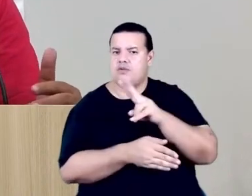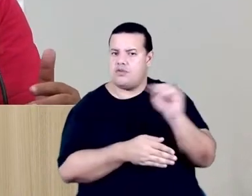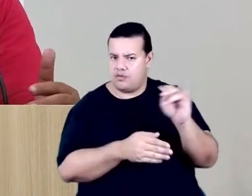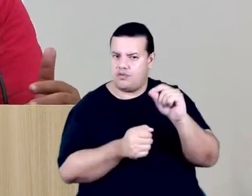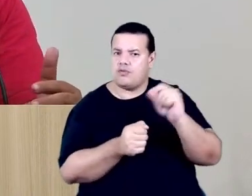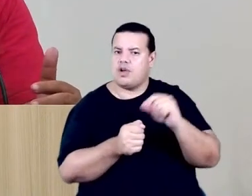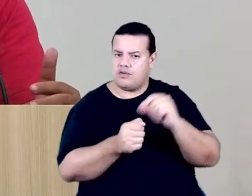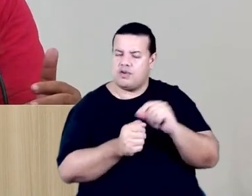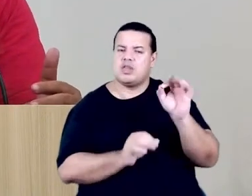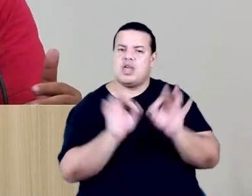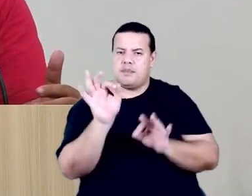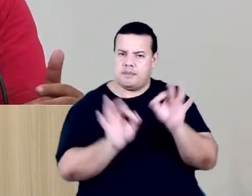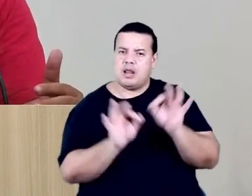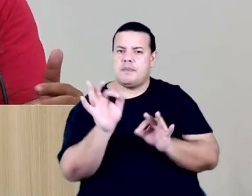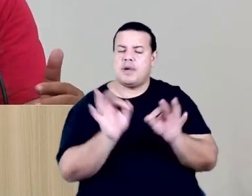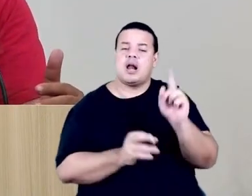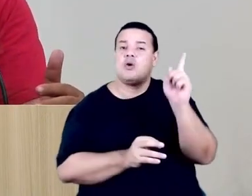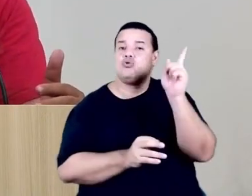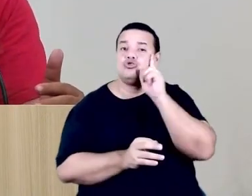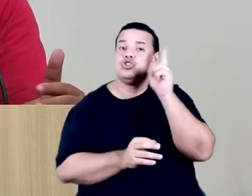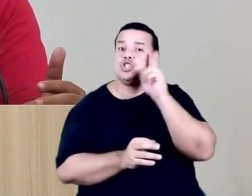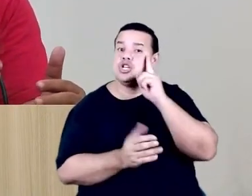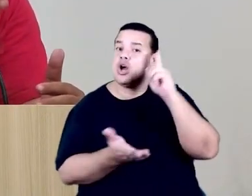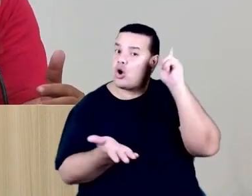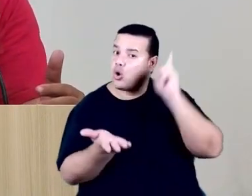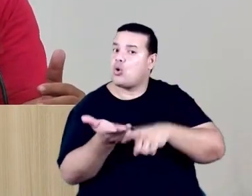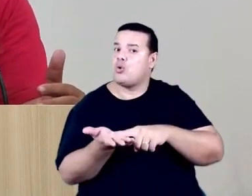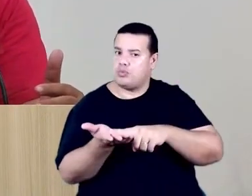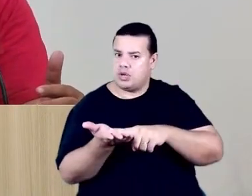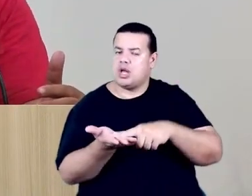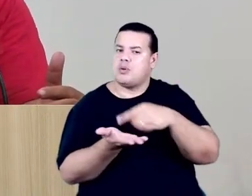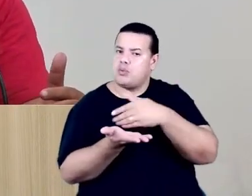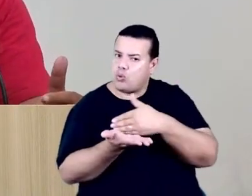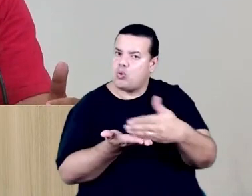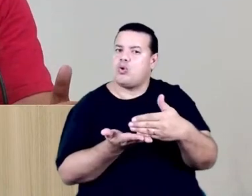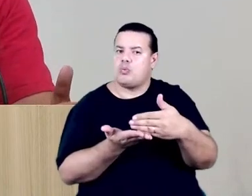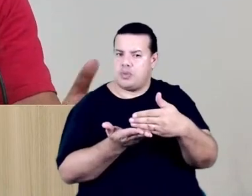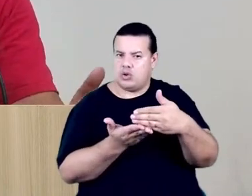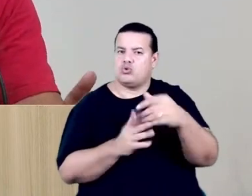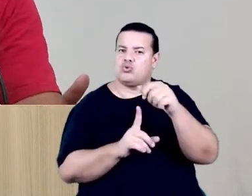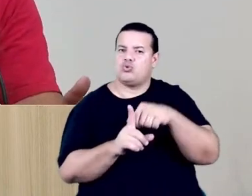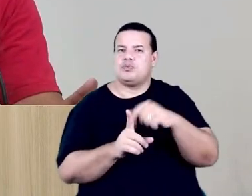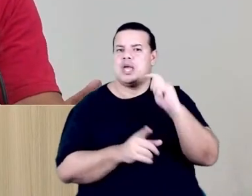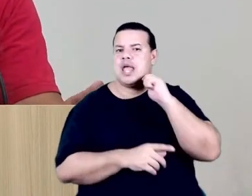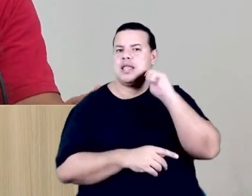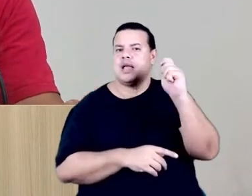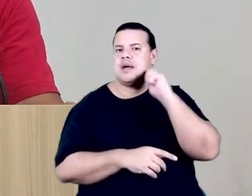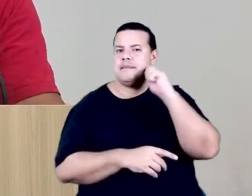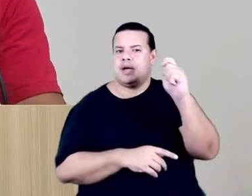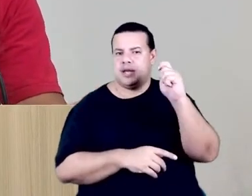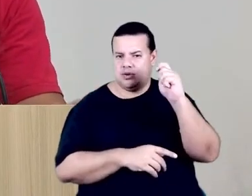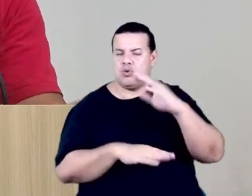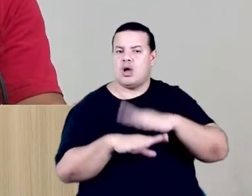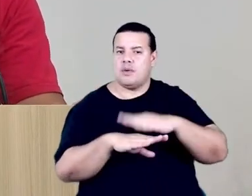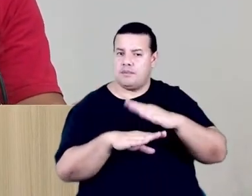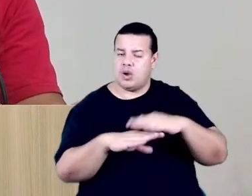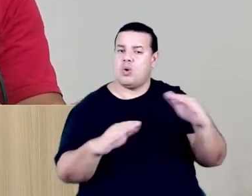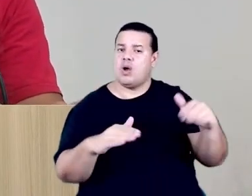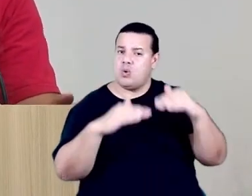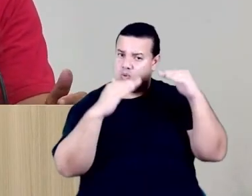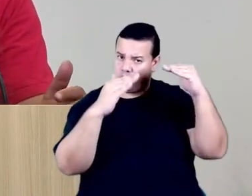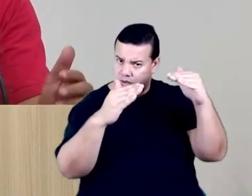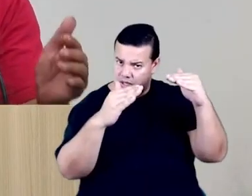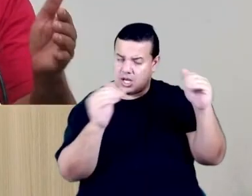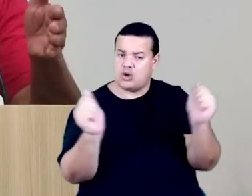agora tem uma data prevista agora para esse começo de abril essas autoridad com a Taipu